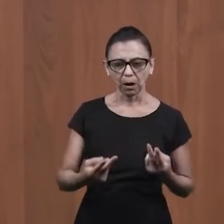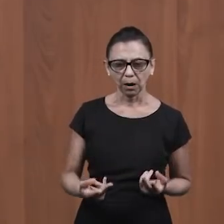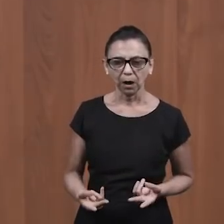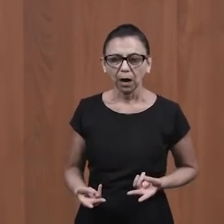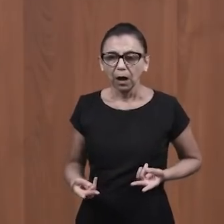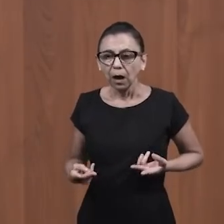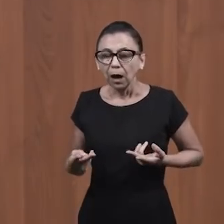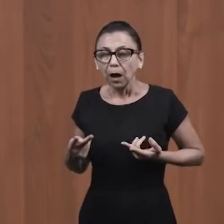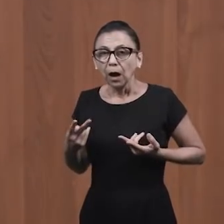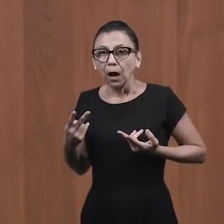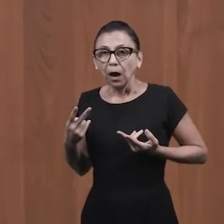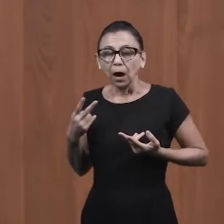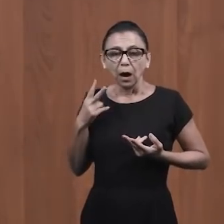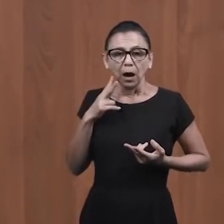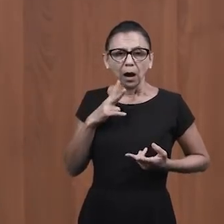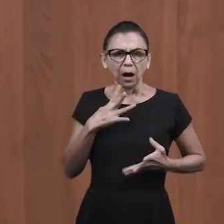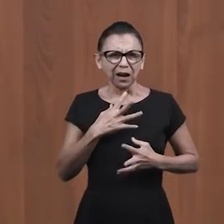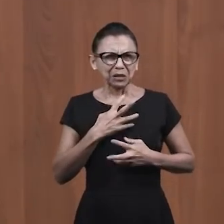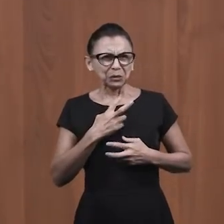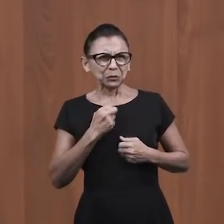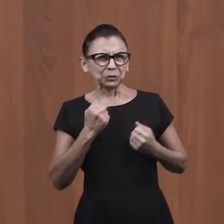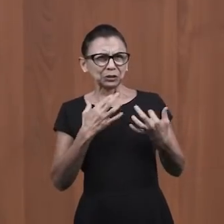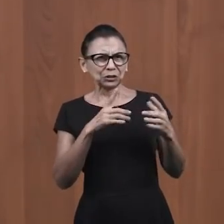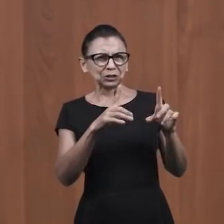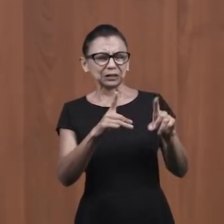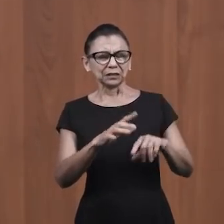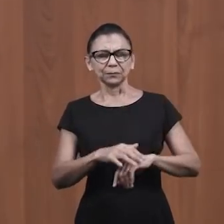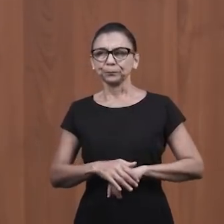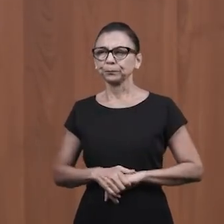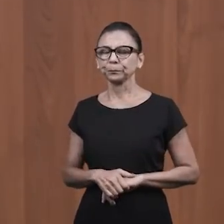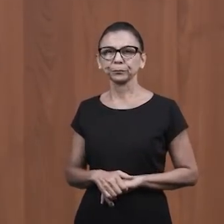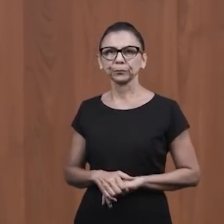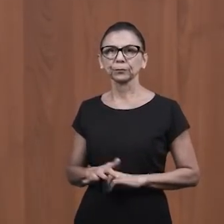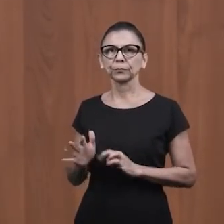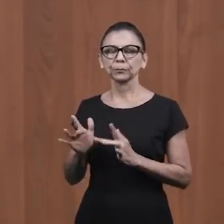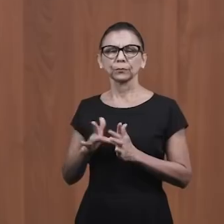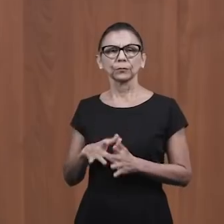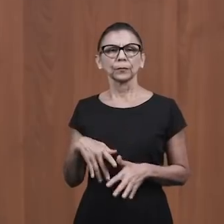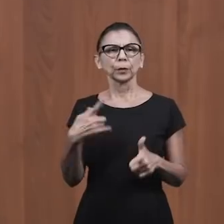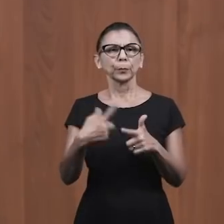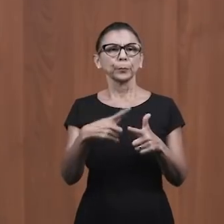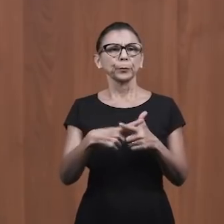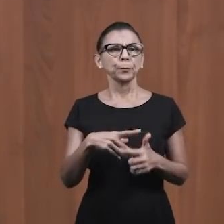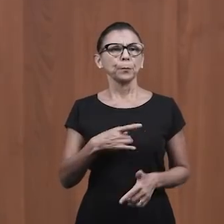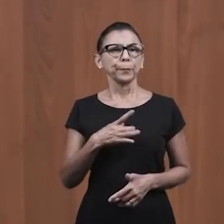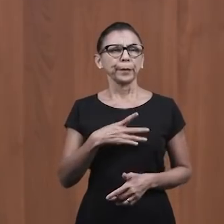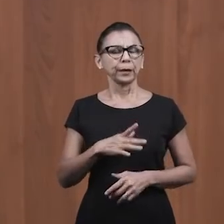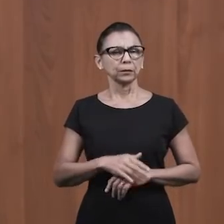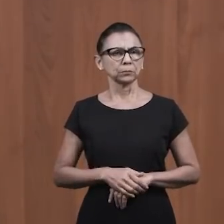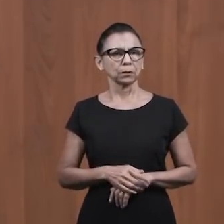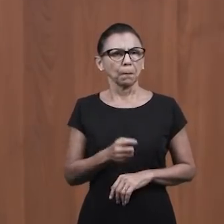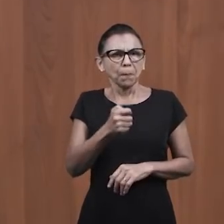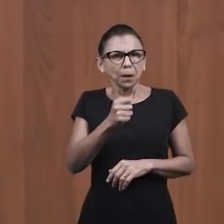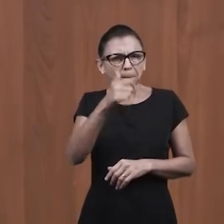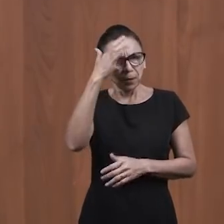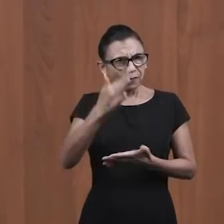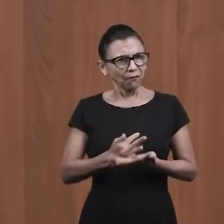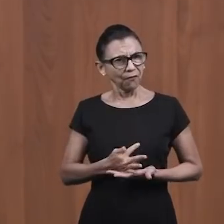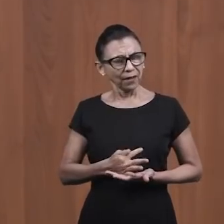morrer. Foi então que se lembraram que Jesus estava naquele barco. Glória a